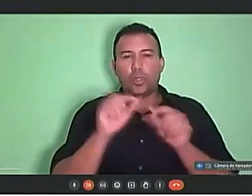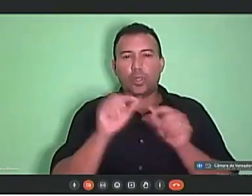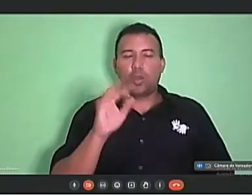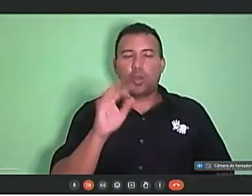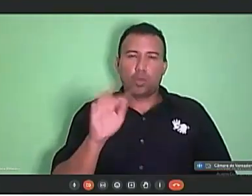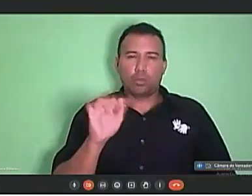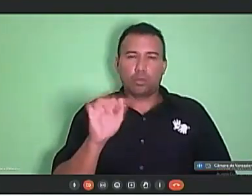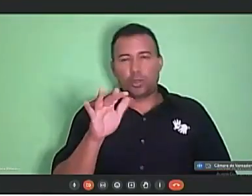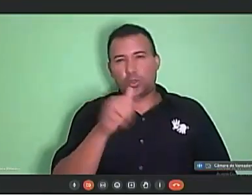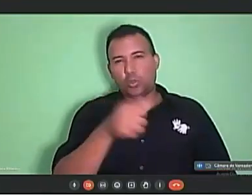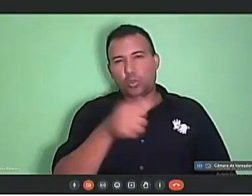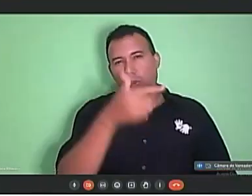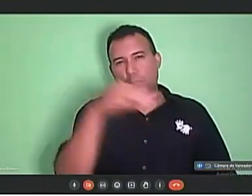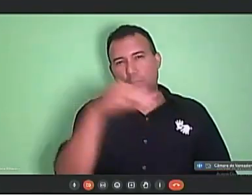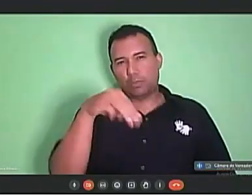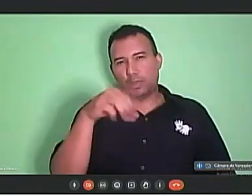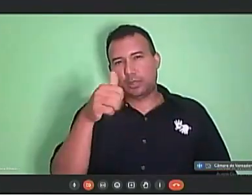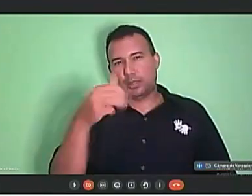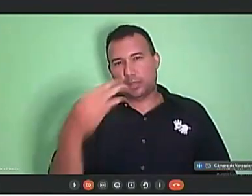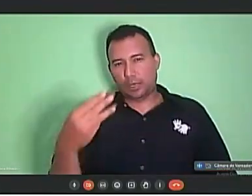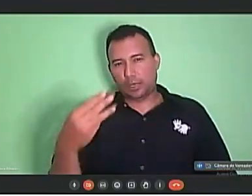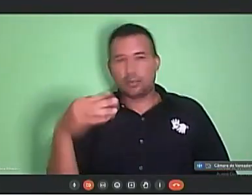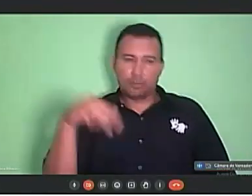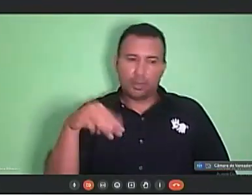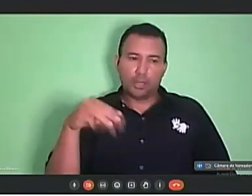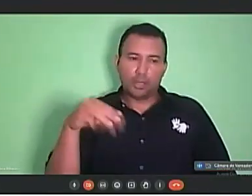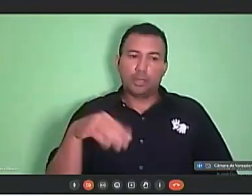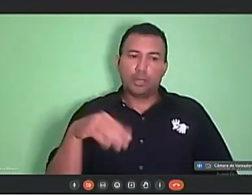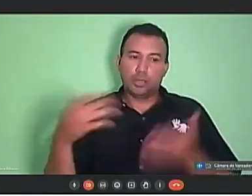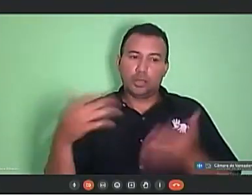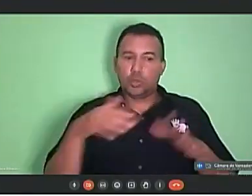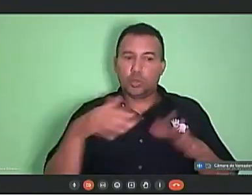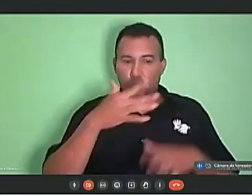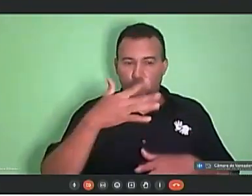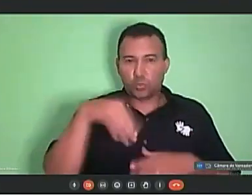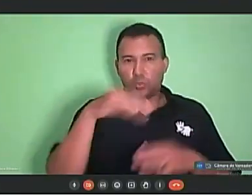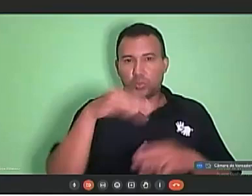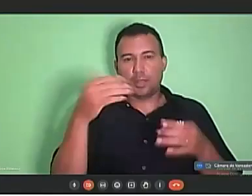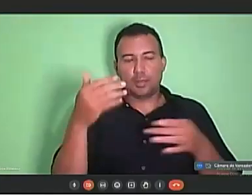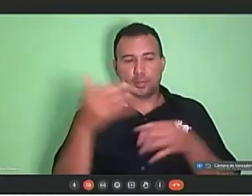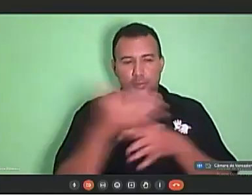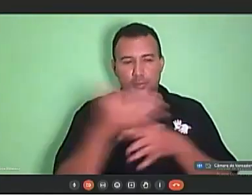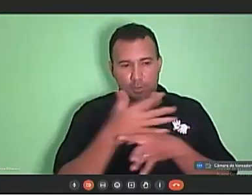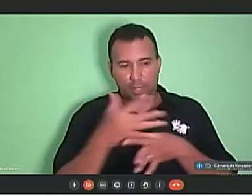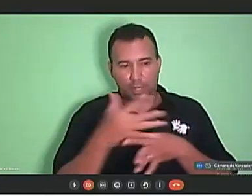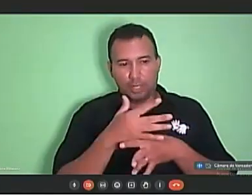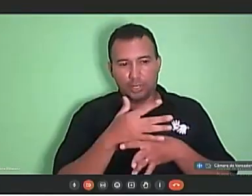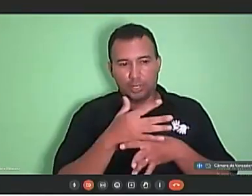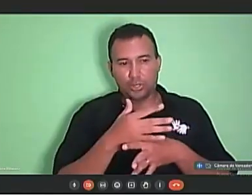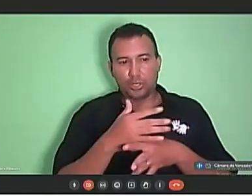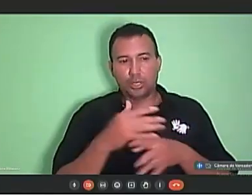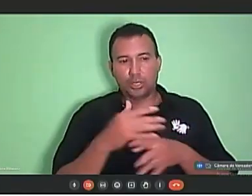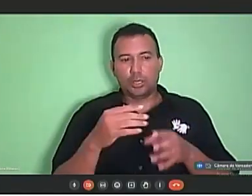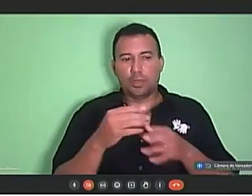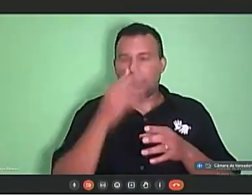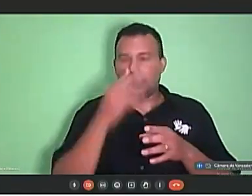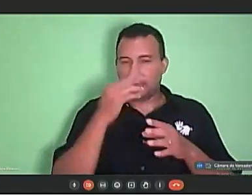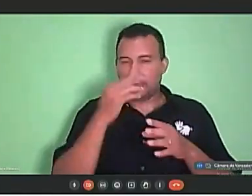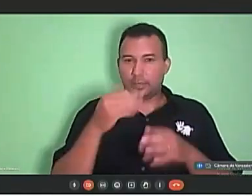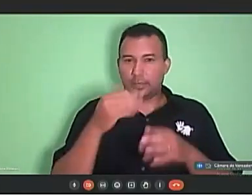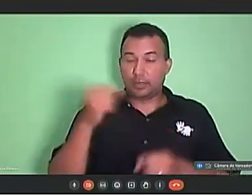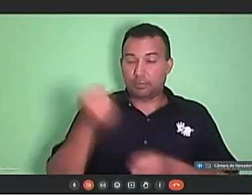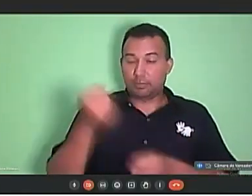régua, é uma coisa grande. E isso isolaria a cidade do rio, né? O convívio cidade-rio seria dividido por uma montanha de